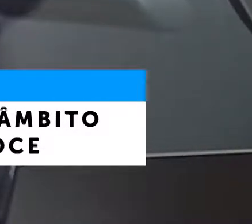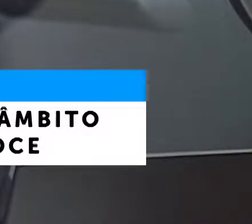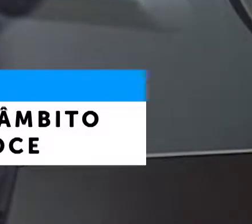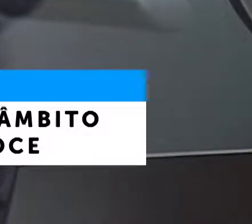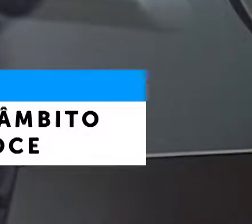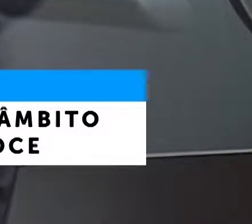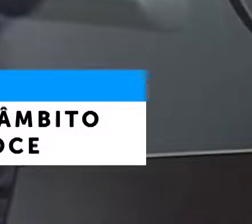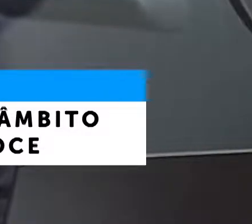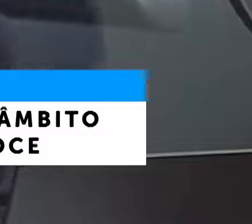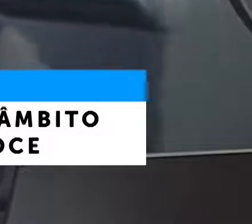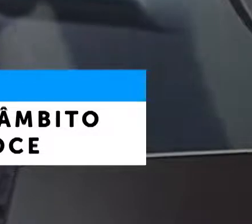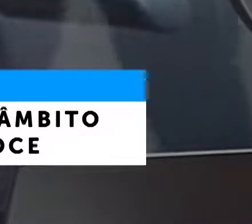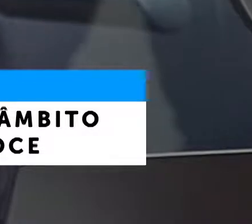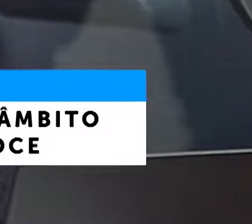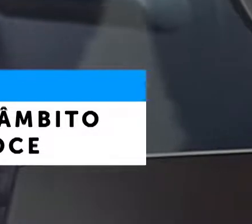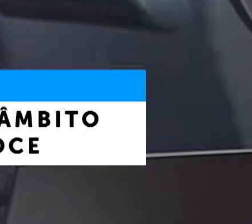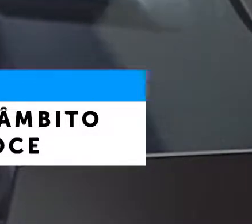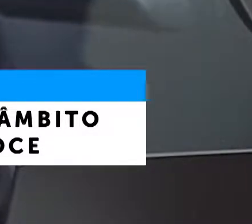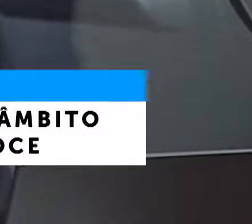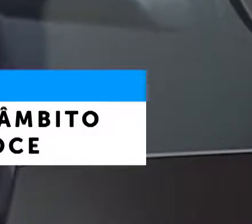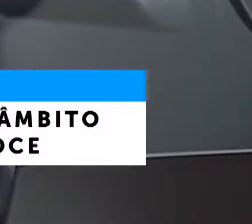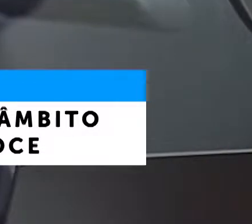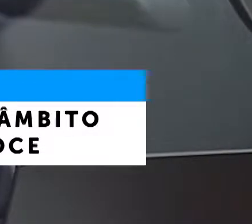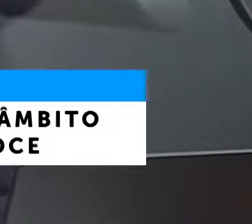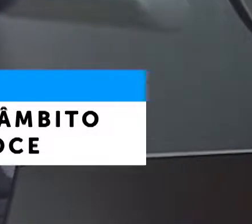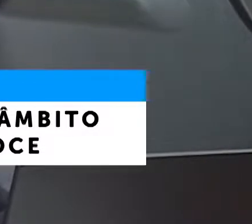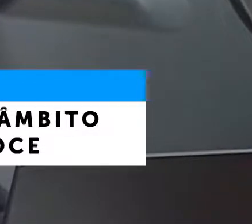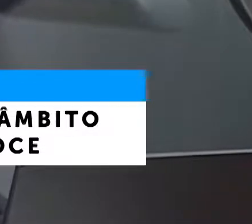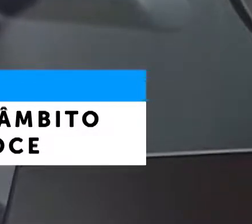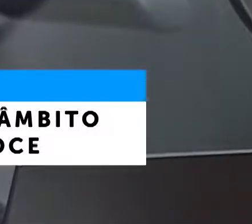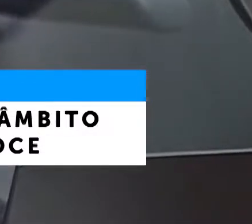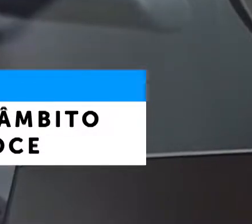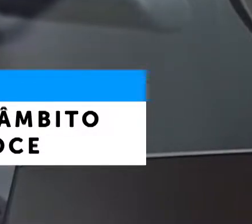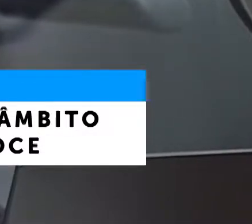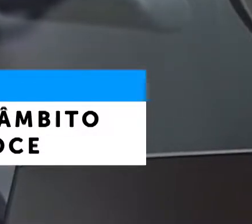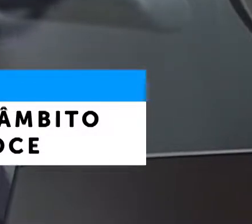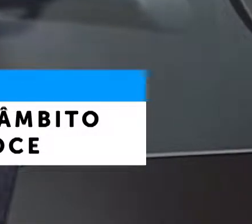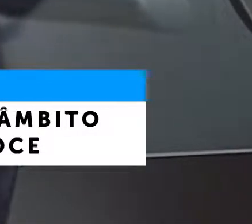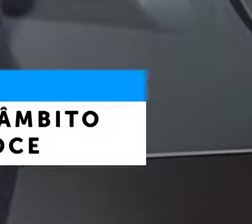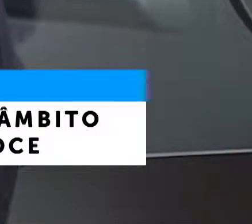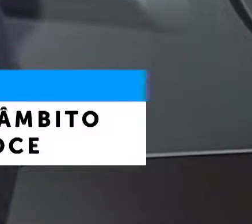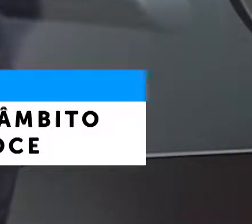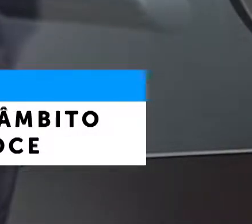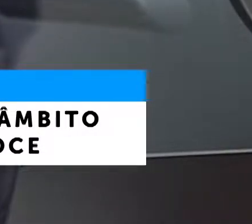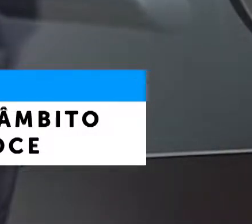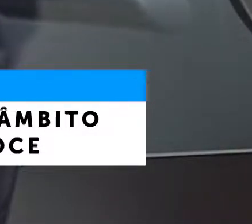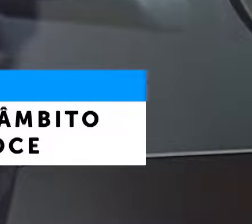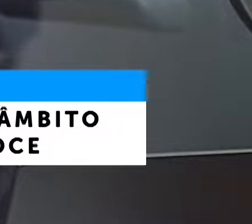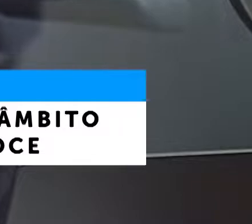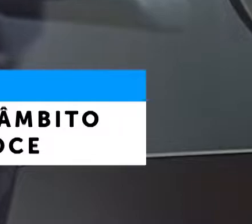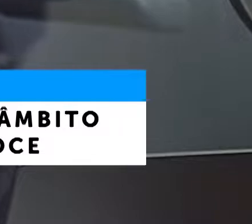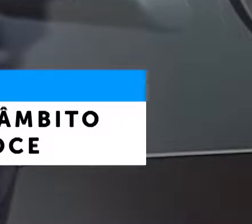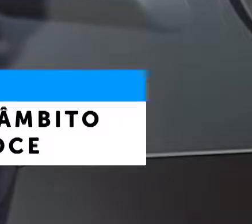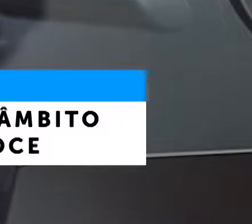dançando dança do ventre na escola. E aí? Se os pais